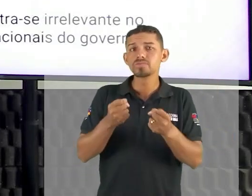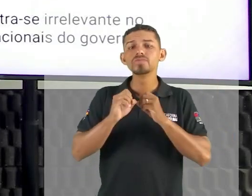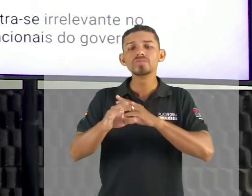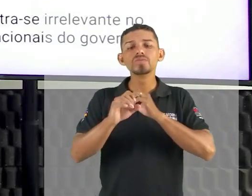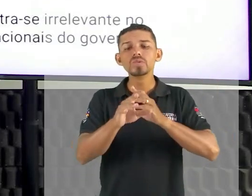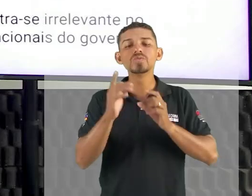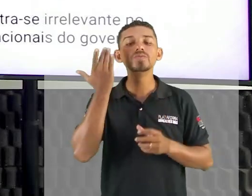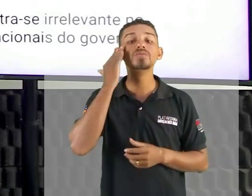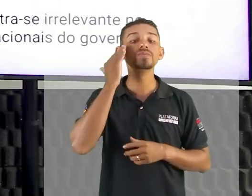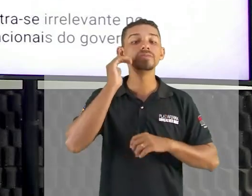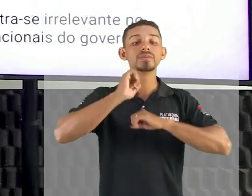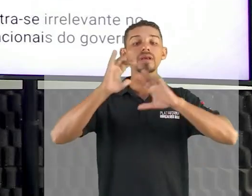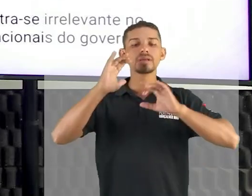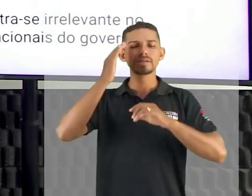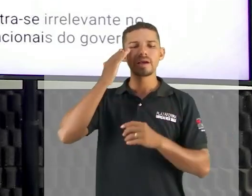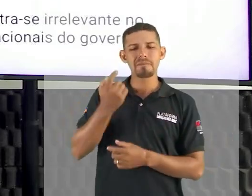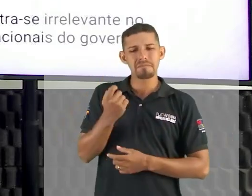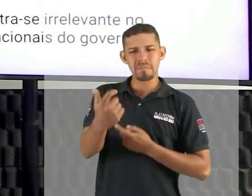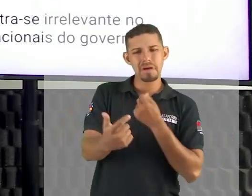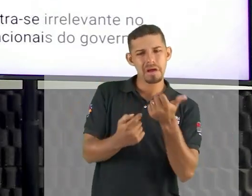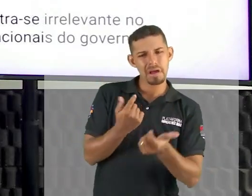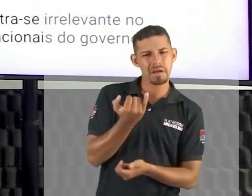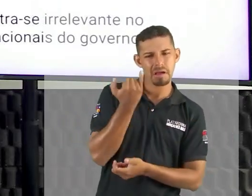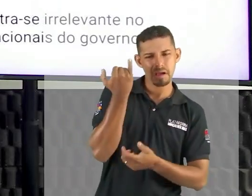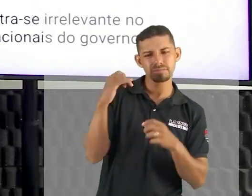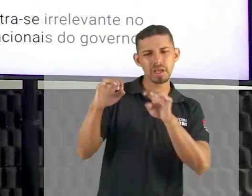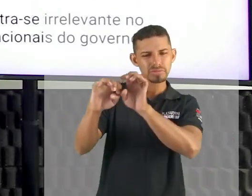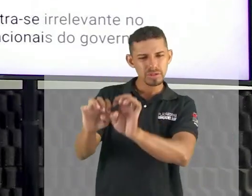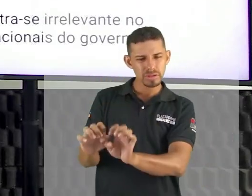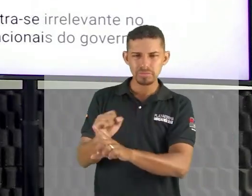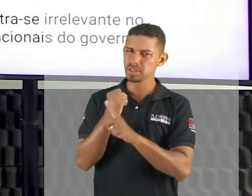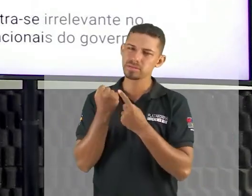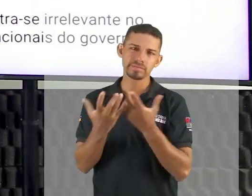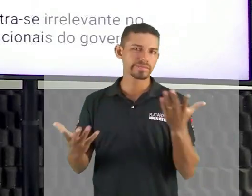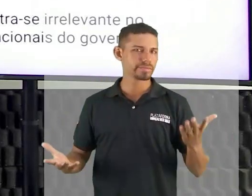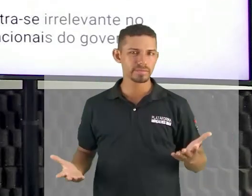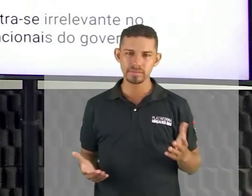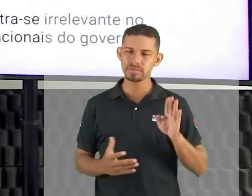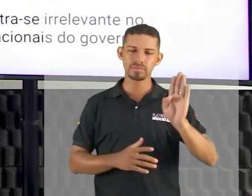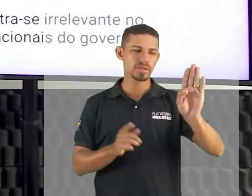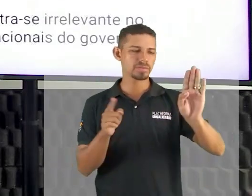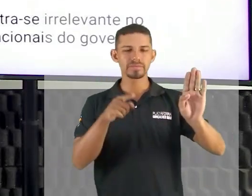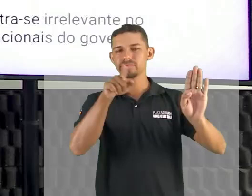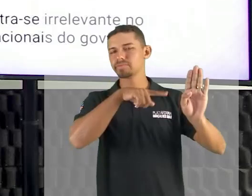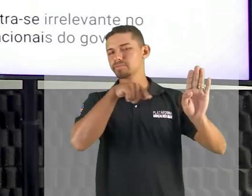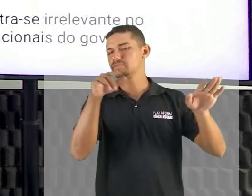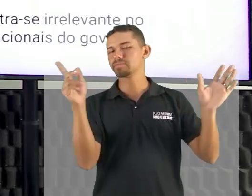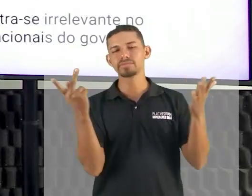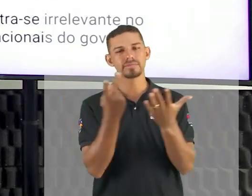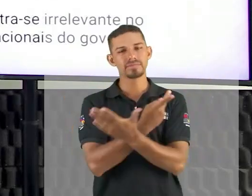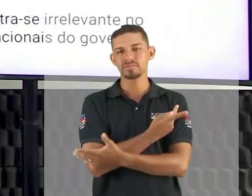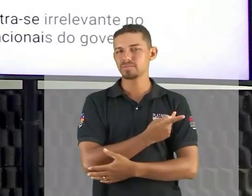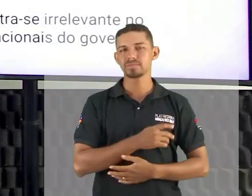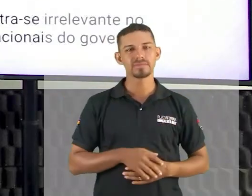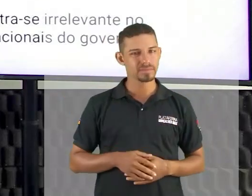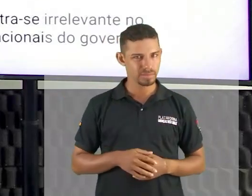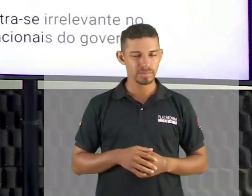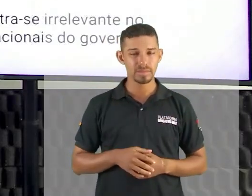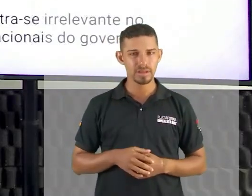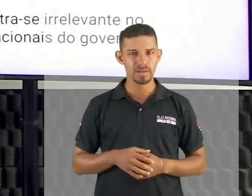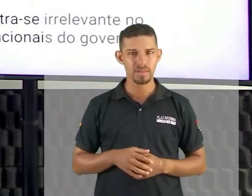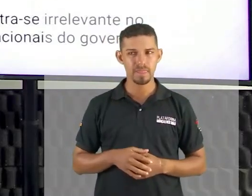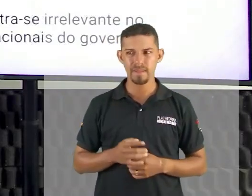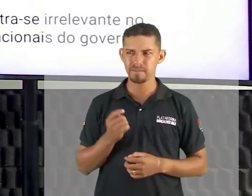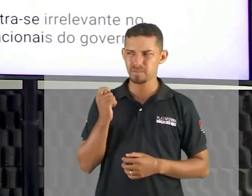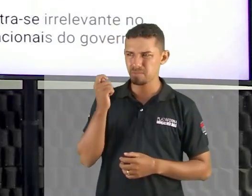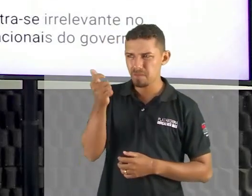um fator de pouca importância na estruturação de uma sociedade. É uma alternativa também, gente, que vocês têm que logo cortar, porque falar